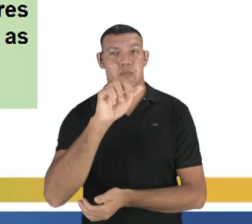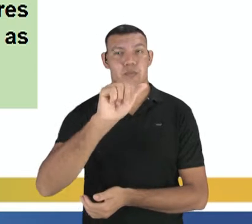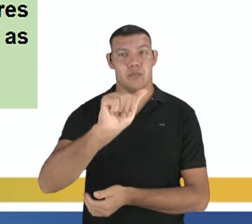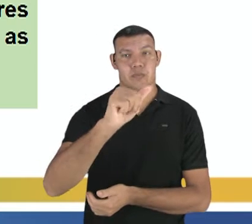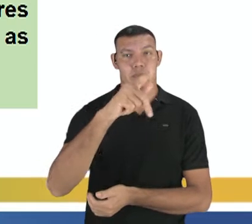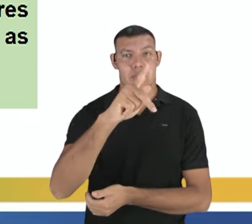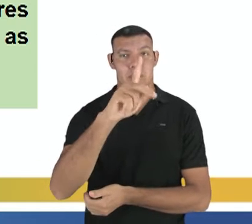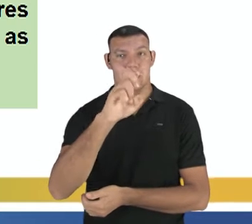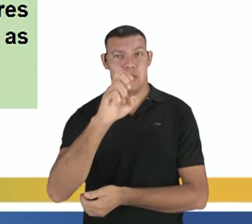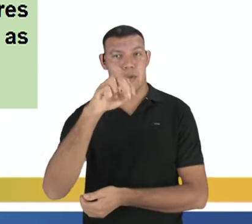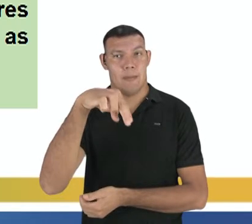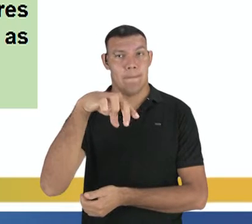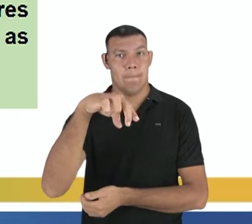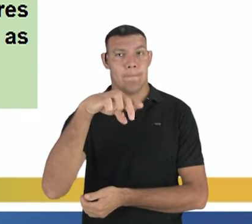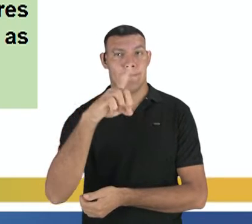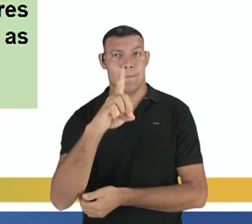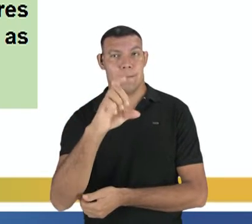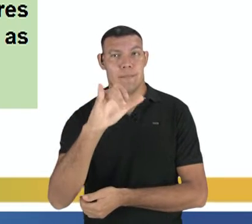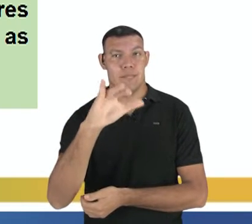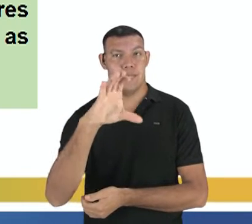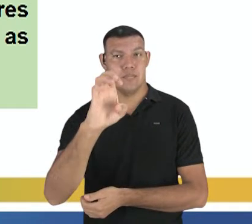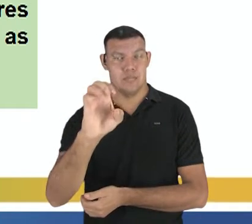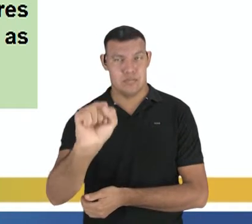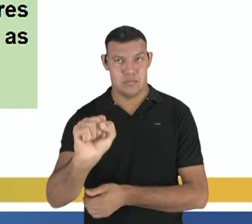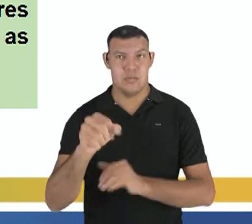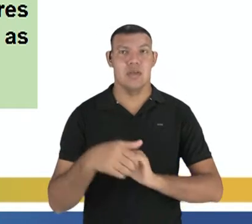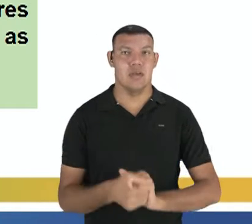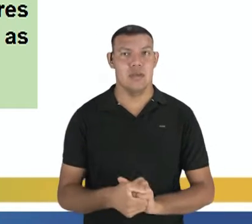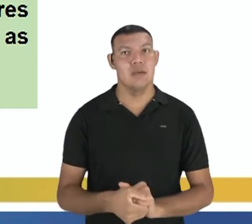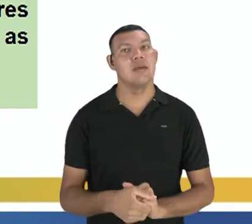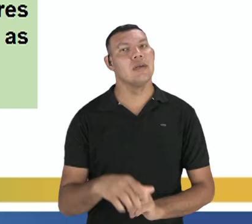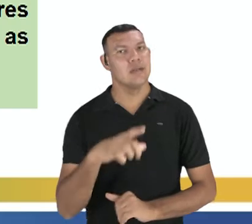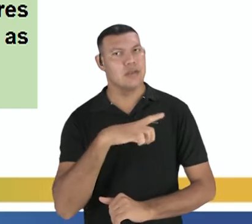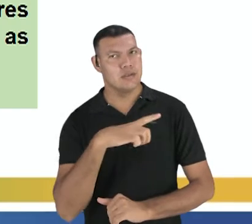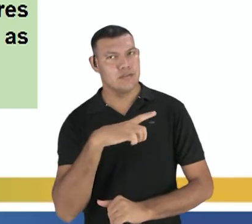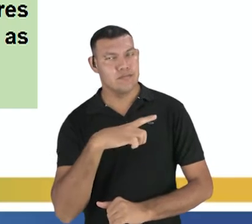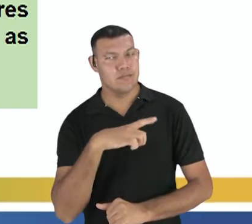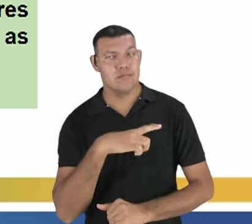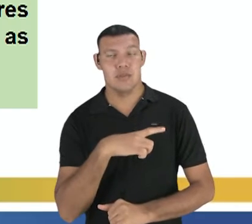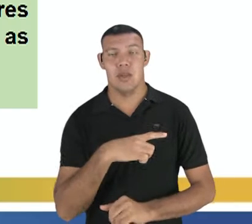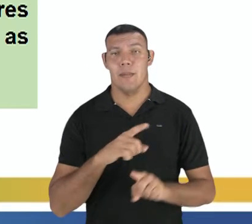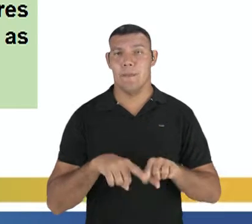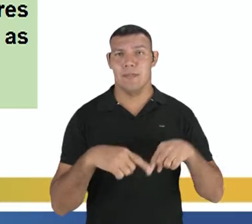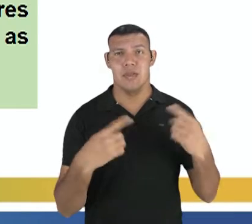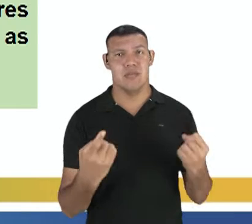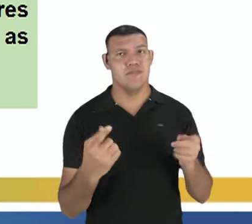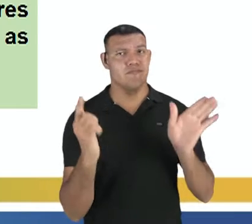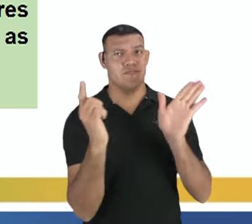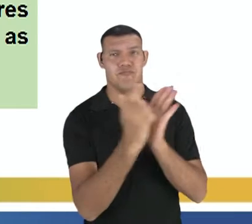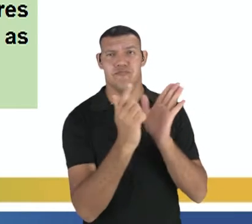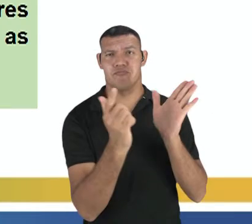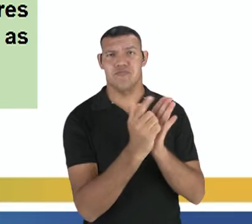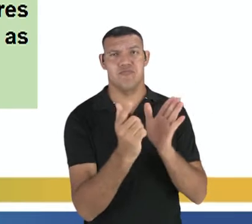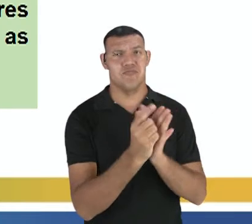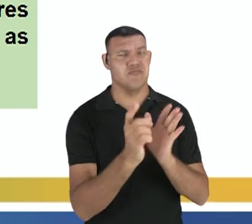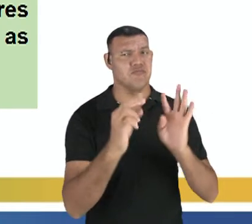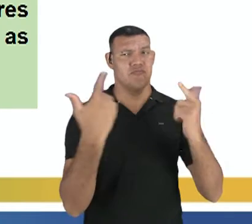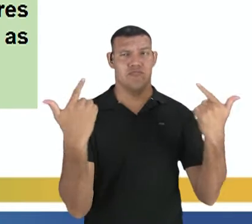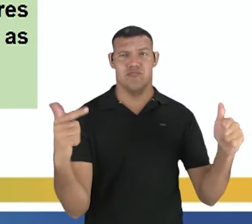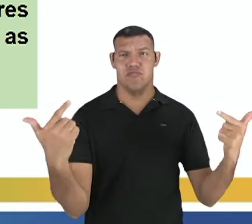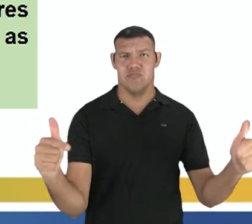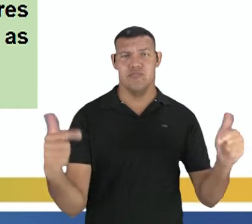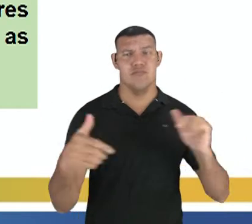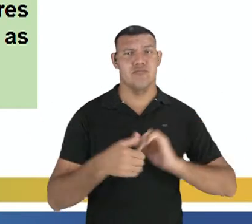órgão que a gente contém no nosso corpo, que ele provém lá dos nossos ancestrais, porém, ele não tem nenhuma